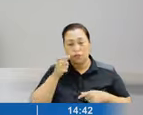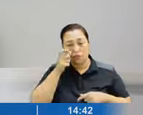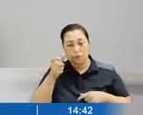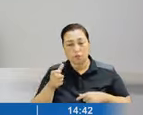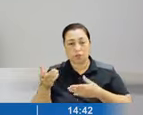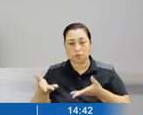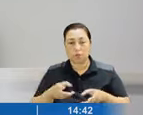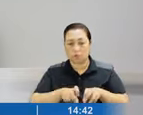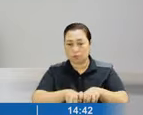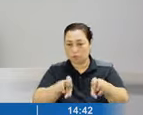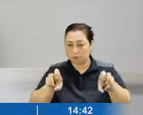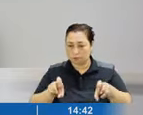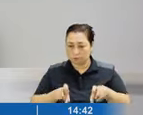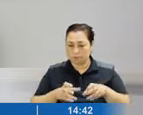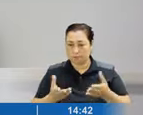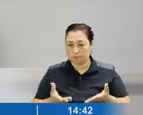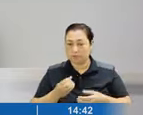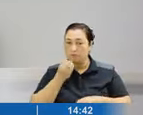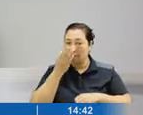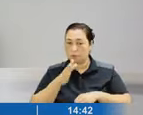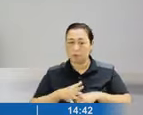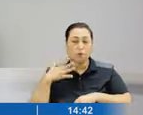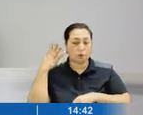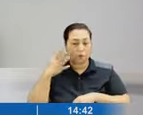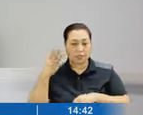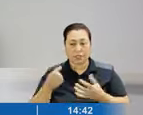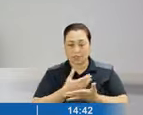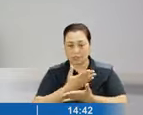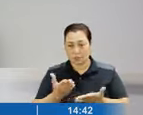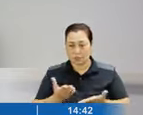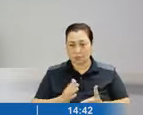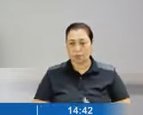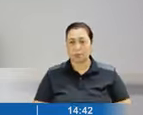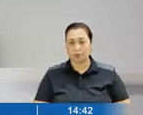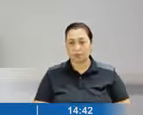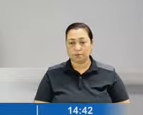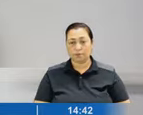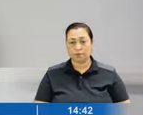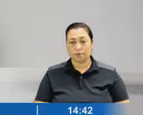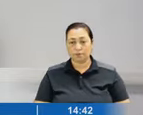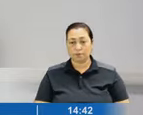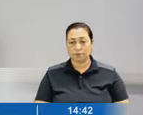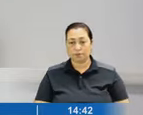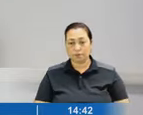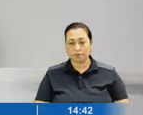aos presentes aqui no auditório da Câmara. Boa palestra a todos.